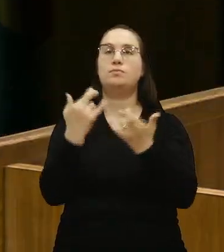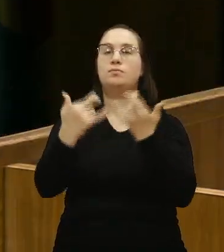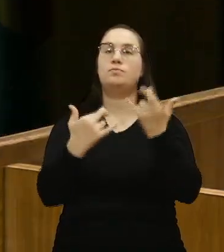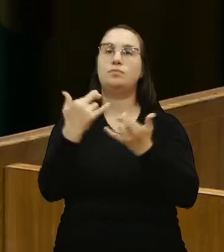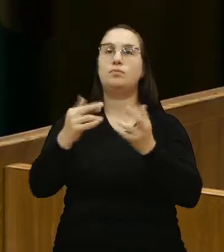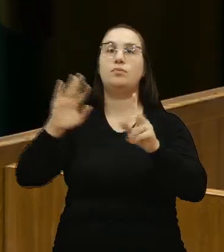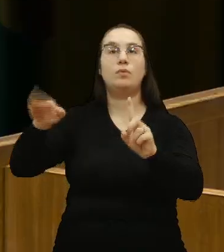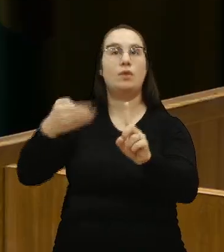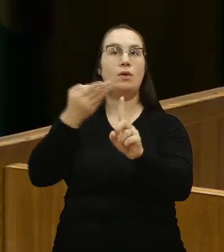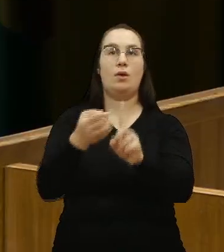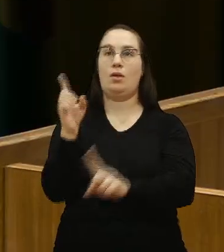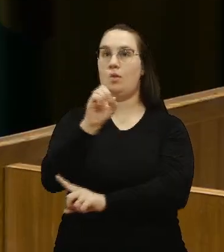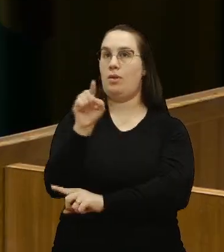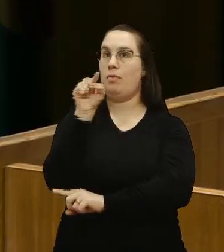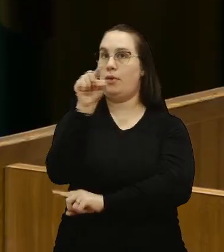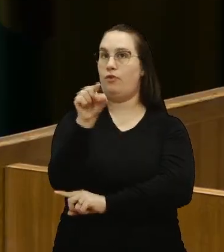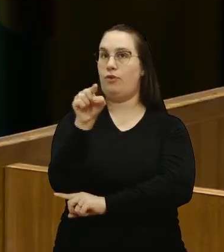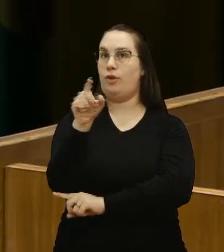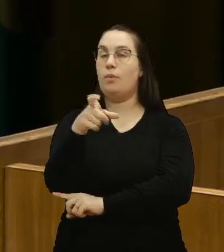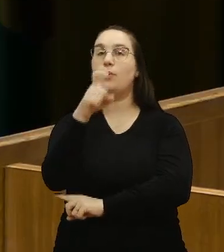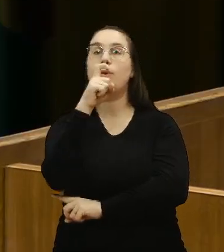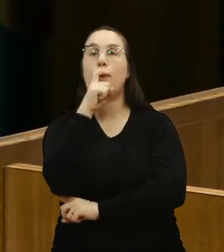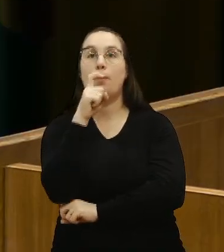aqui, Mauro, não é para ti, é para o teu pai.